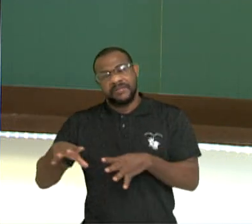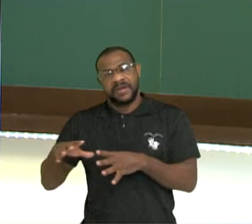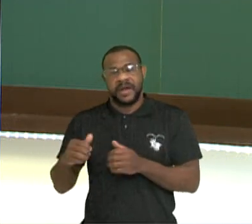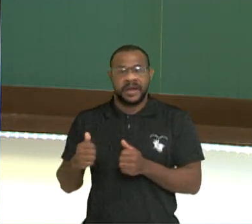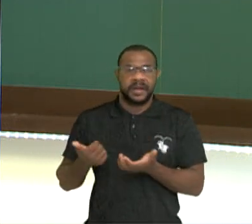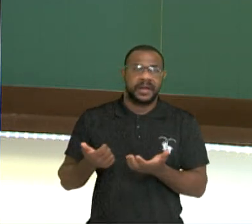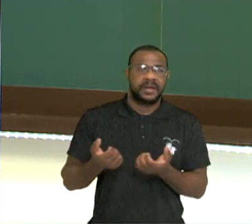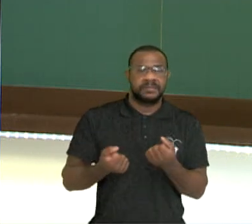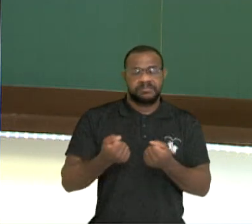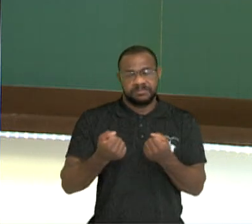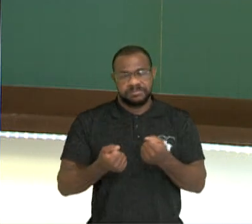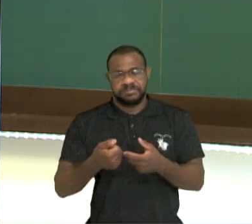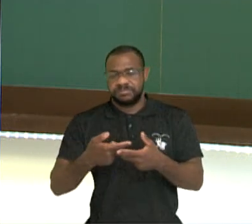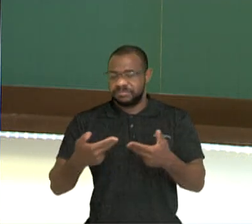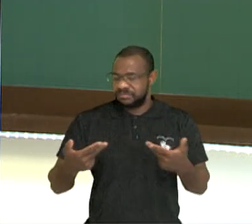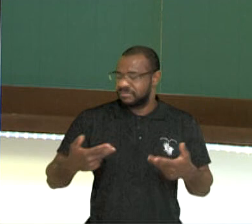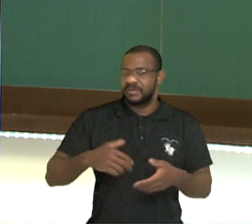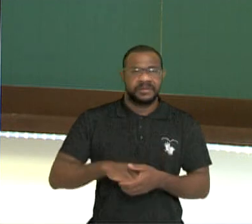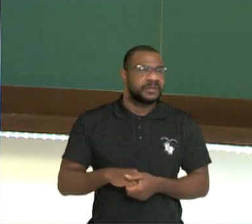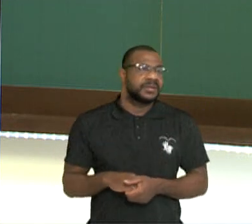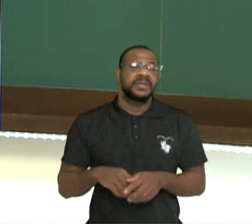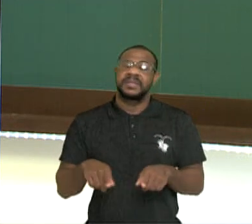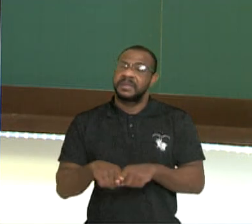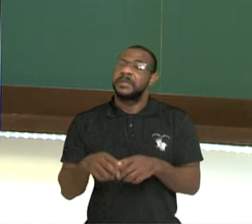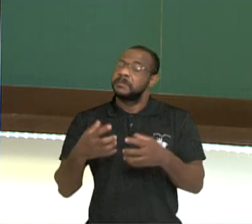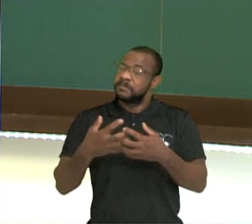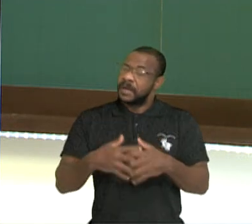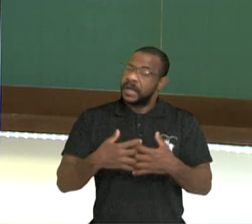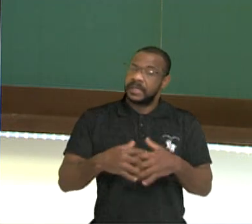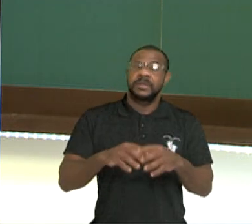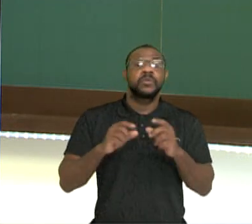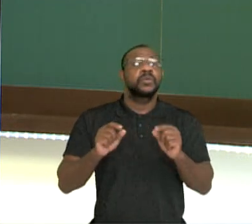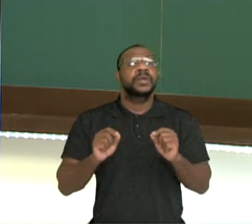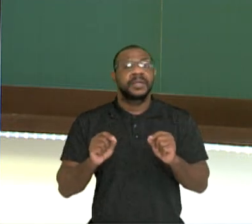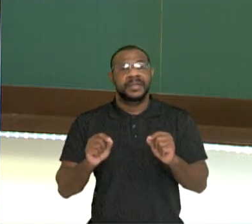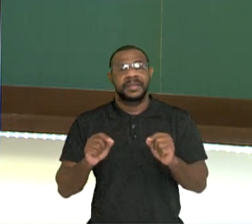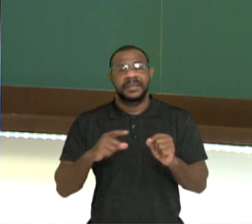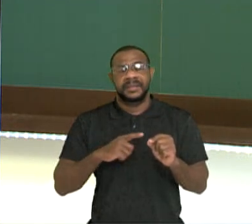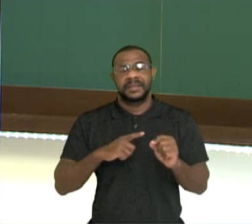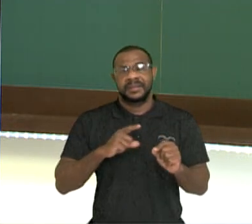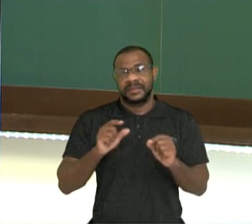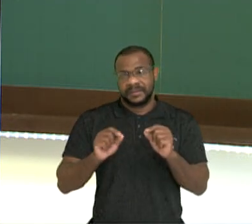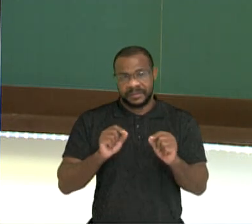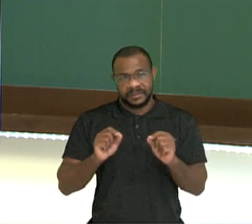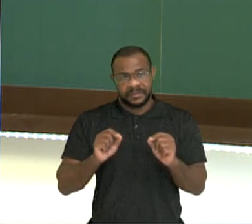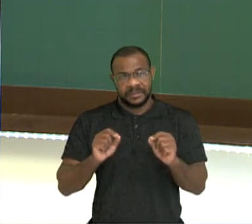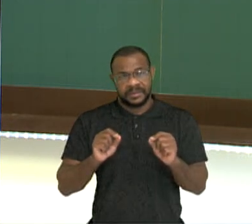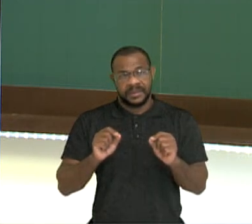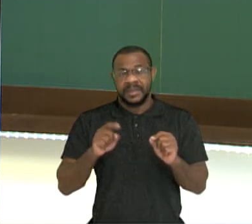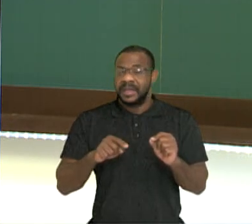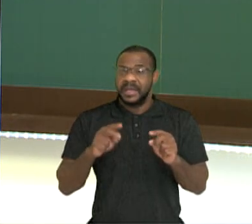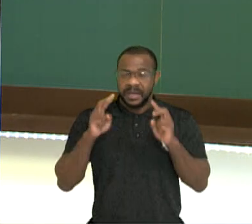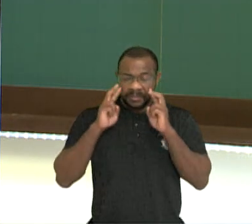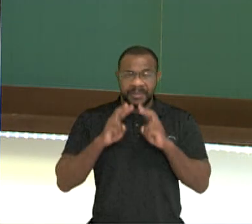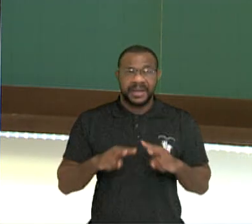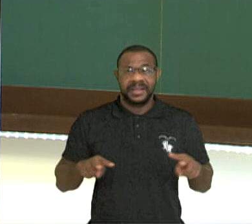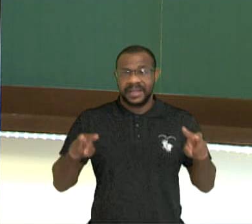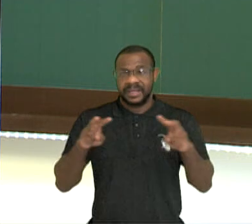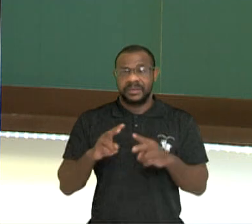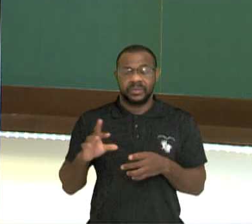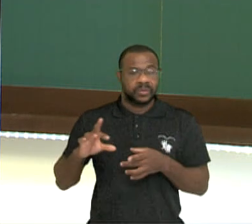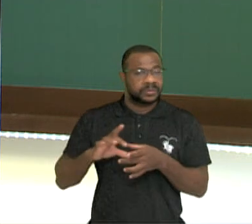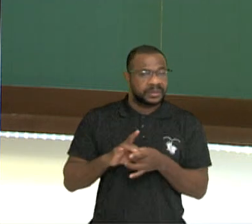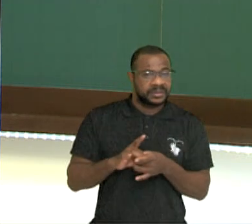como os veículos, automotores, ou ainda máquinas ou implementos agrícolas também. Então, é uma análise do contexto